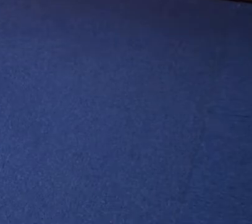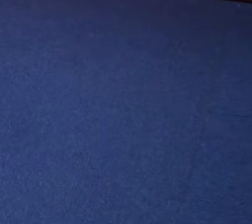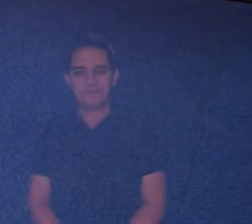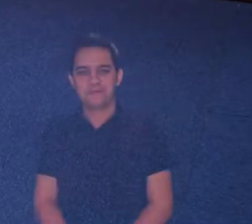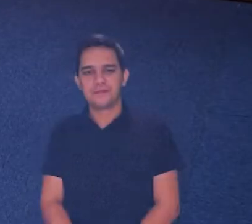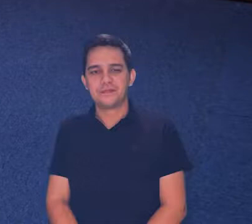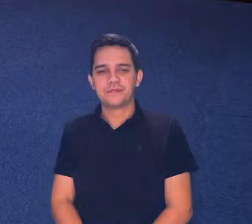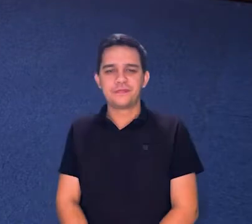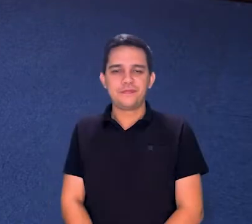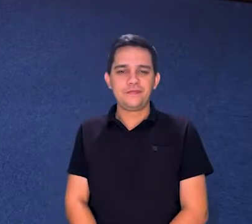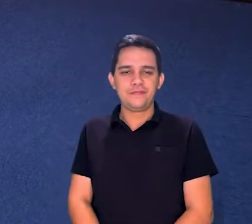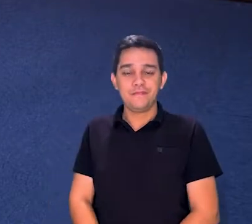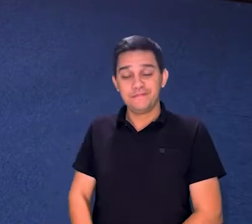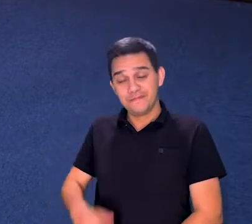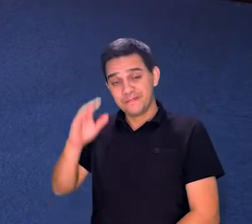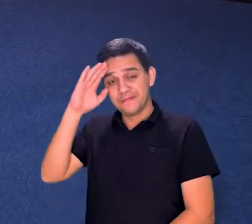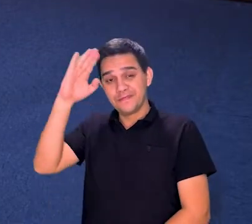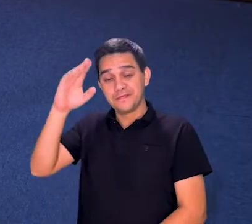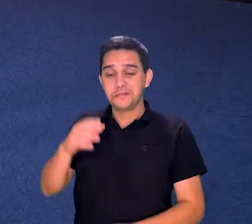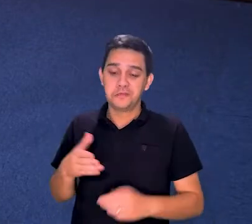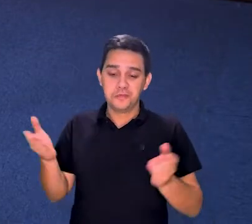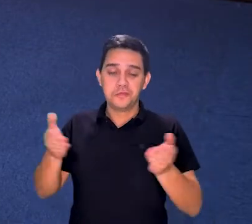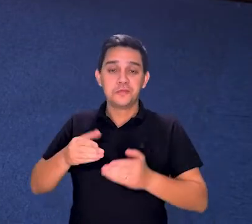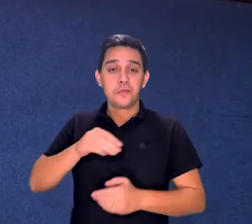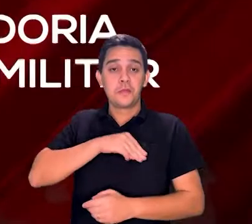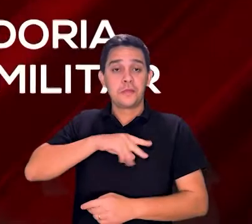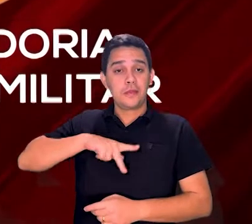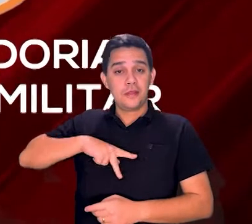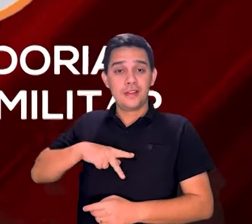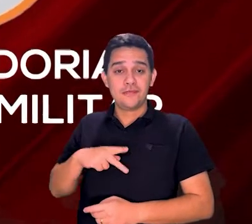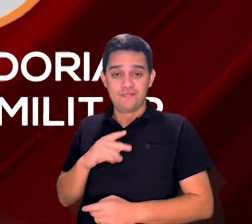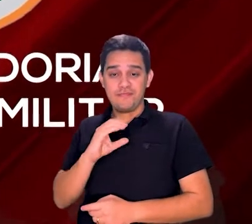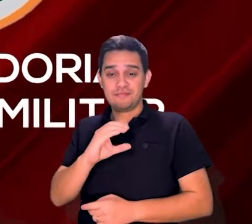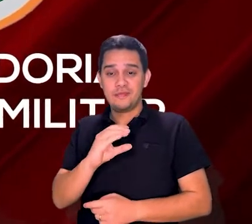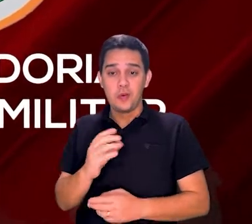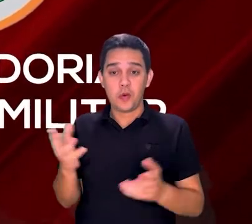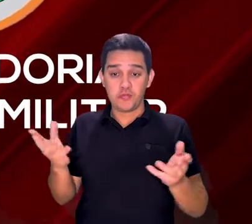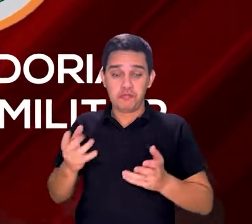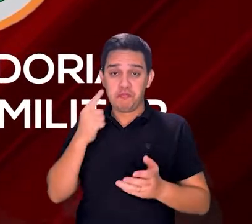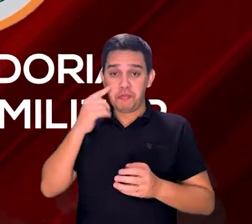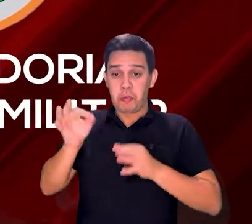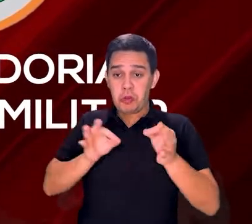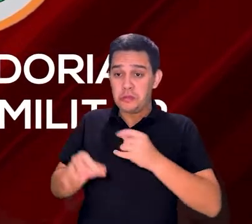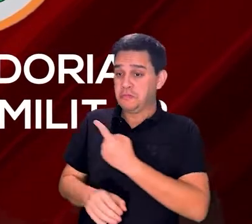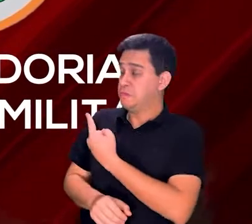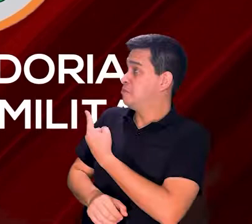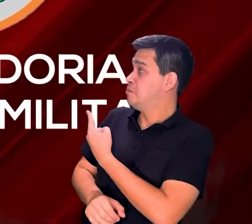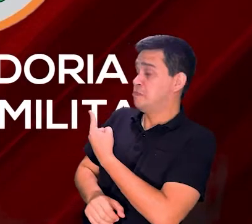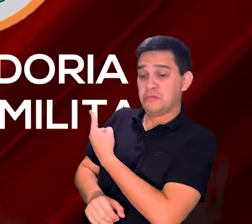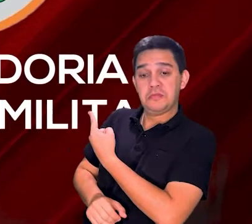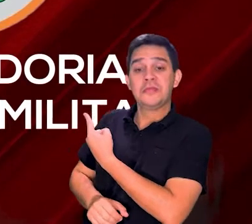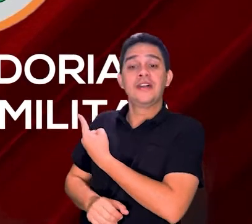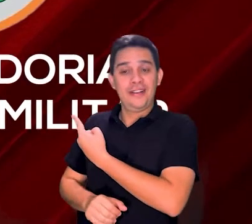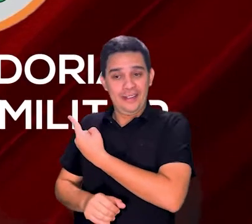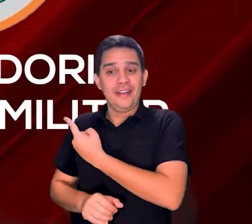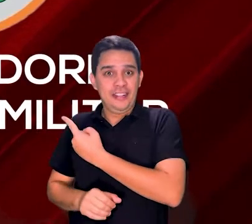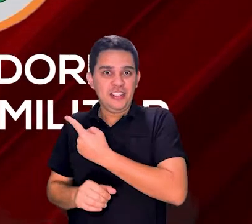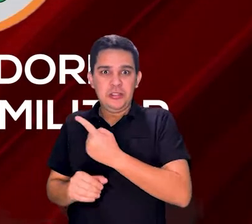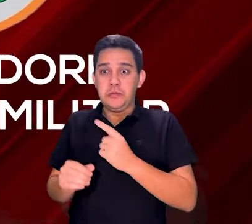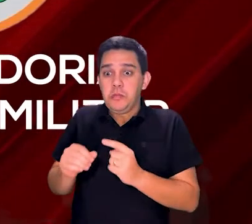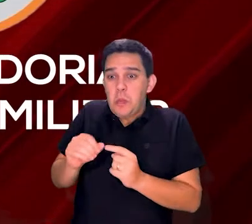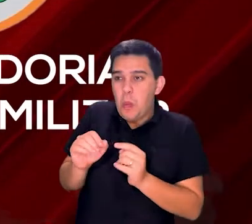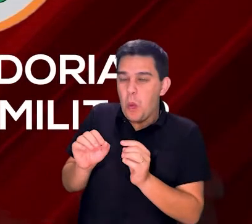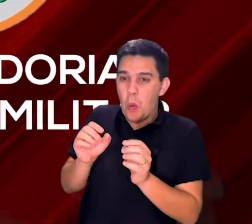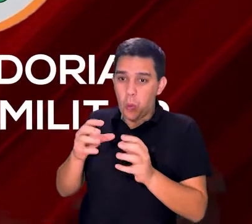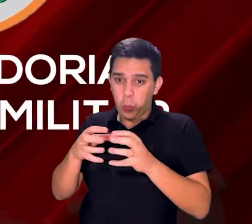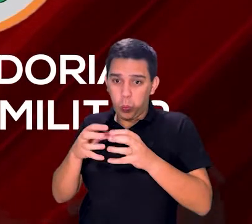Olá, hoje no MP Cidadão você vai ficar por dentro da Operação Mercenários, que foi realizada pelo MPRJ em parceria